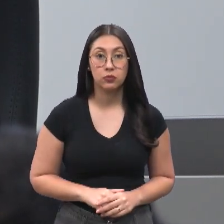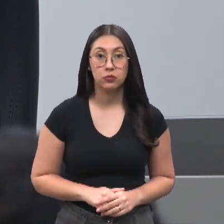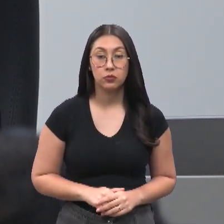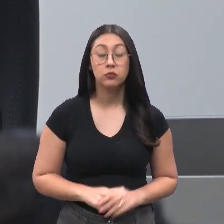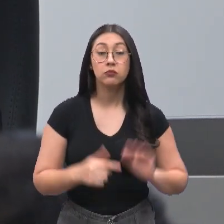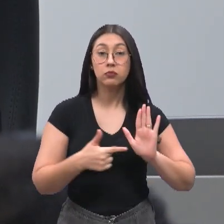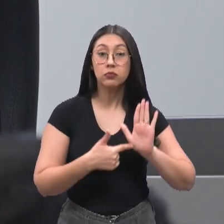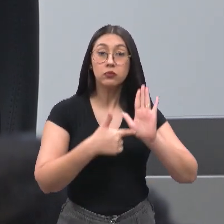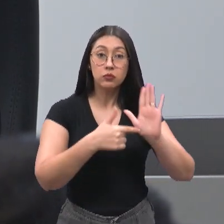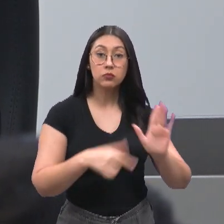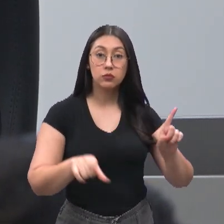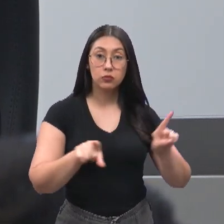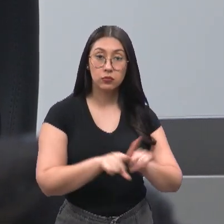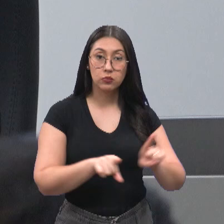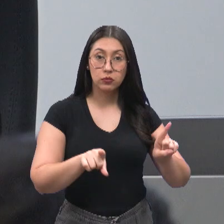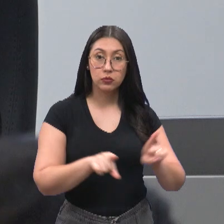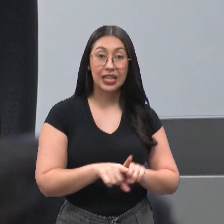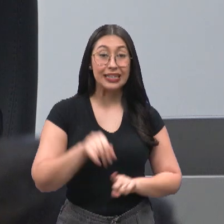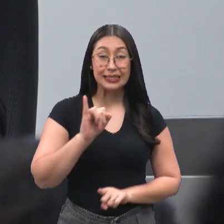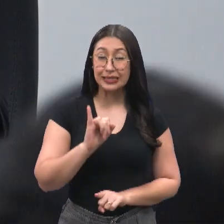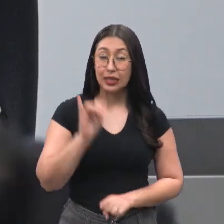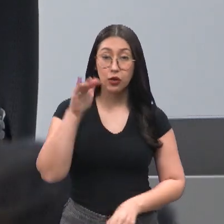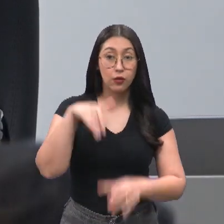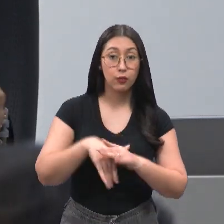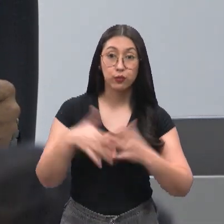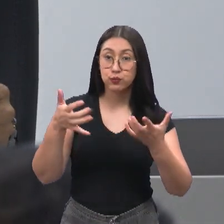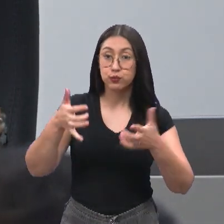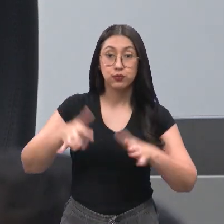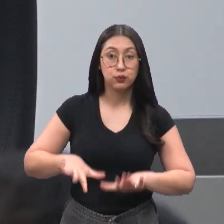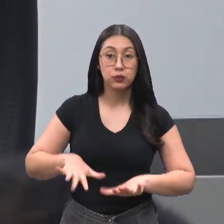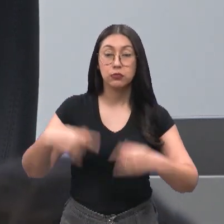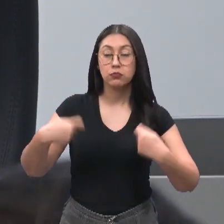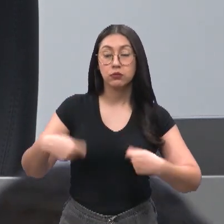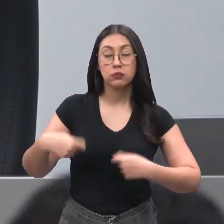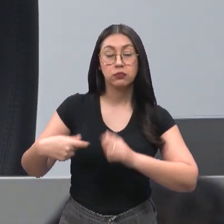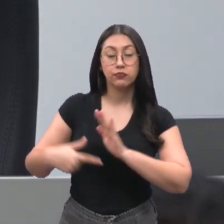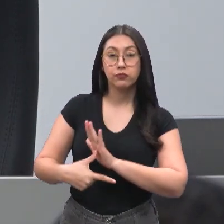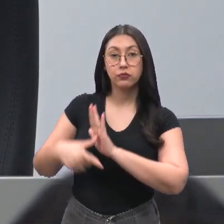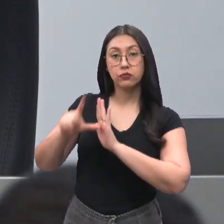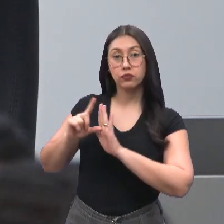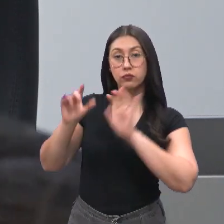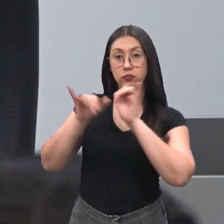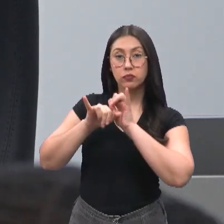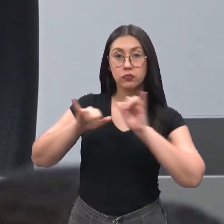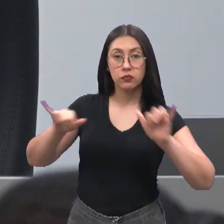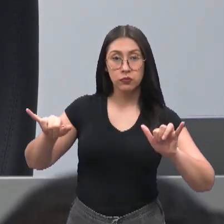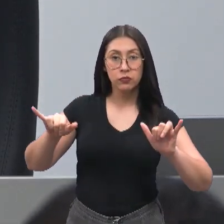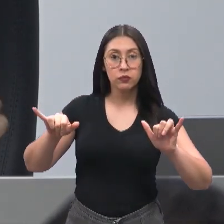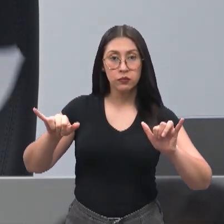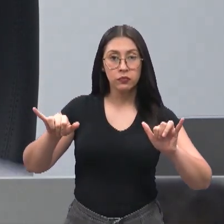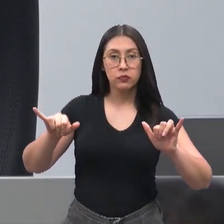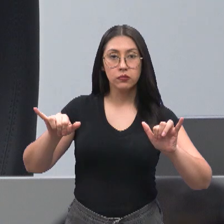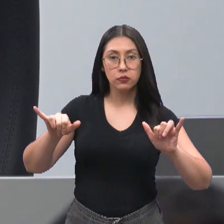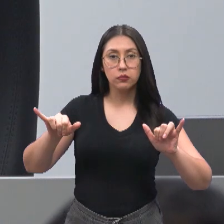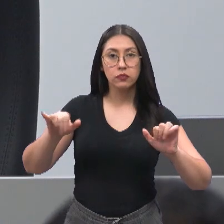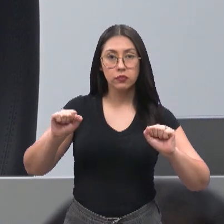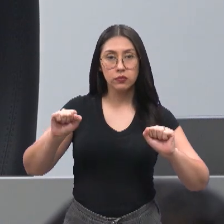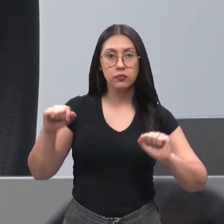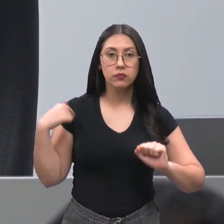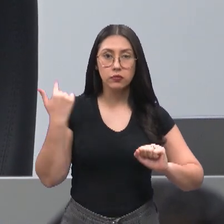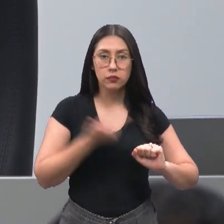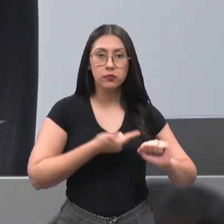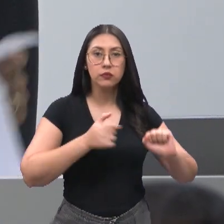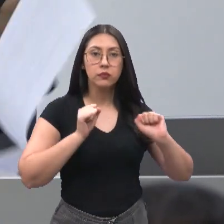Registro aos vereadores que as abstenções a qualquer votação deverá ser avisada antes do início da votação das proposituras, para que